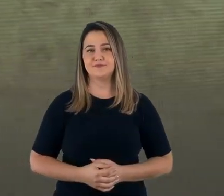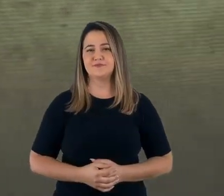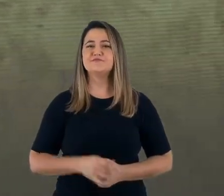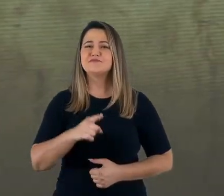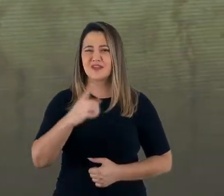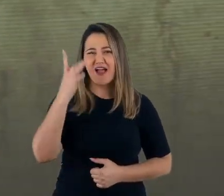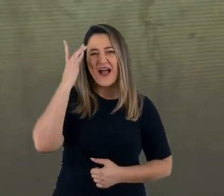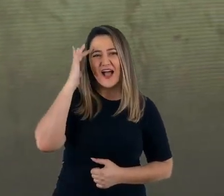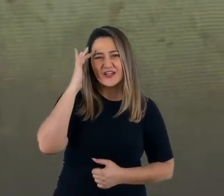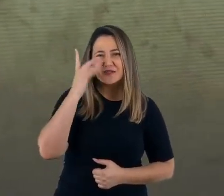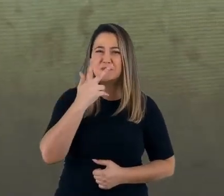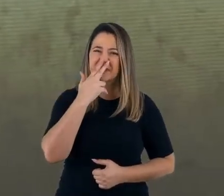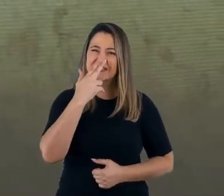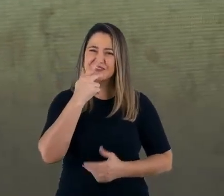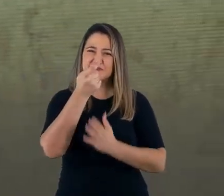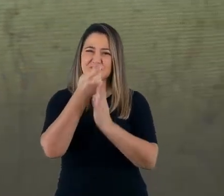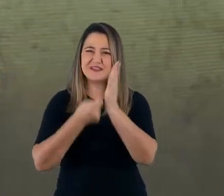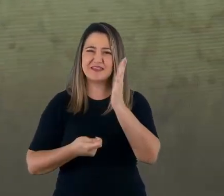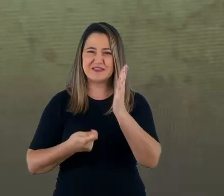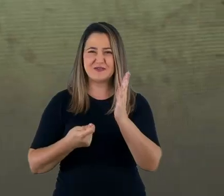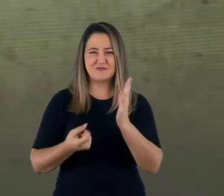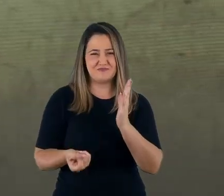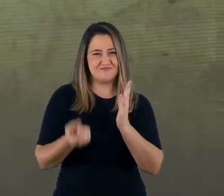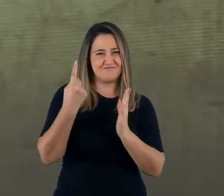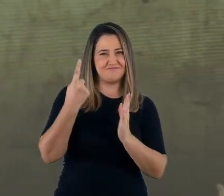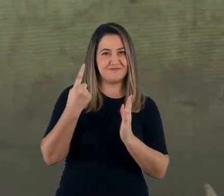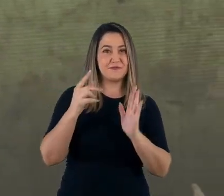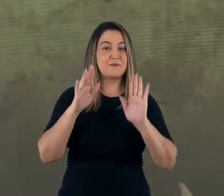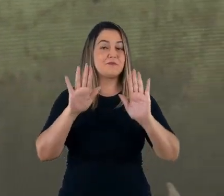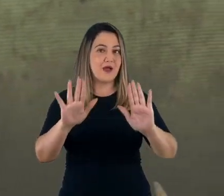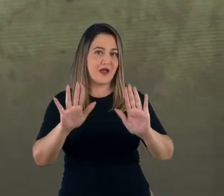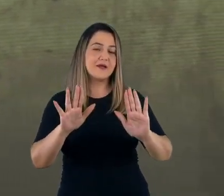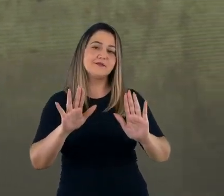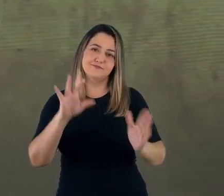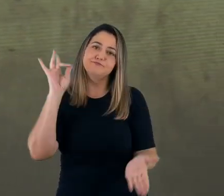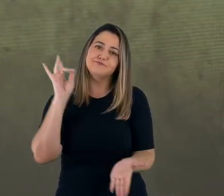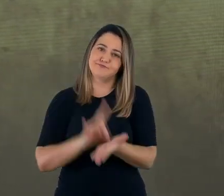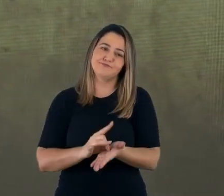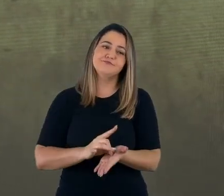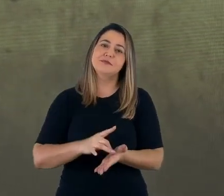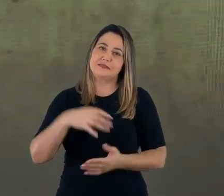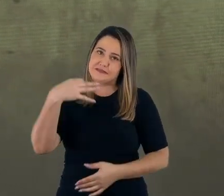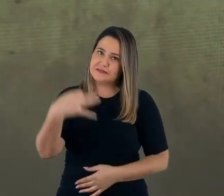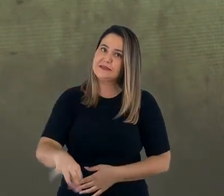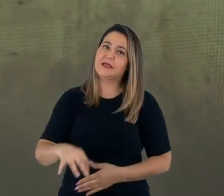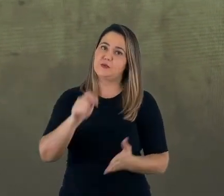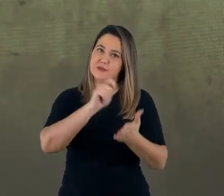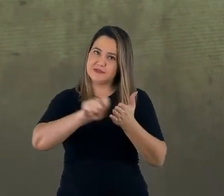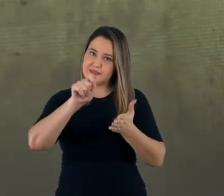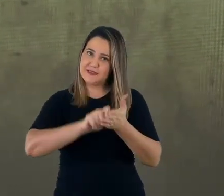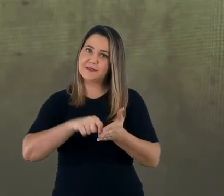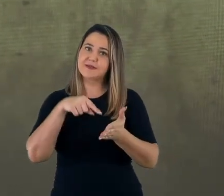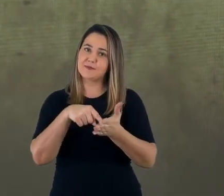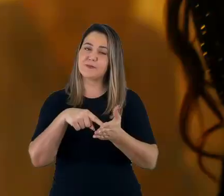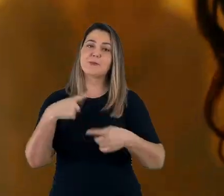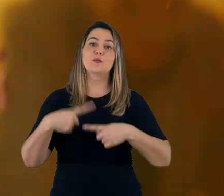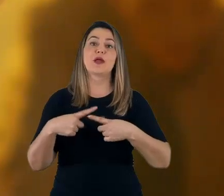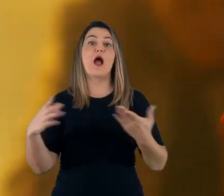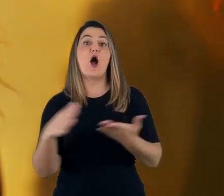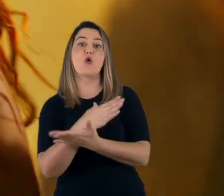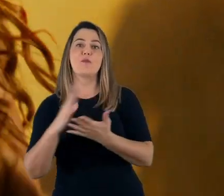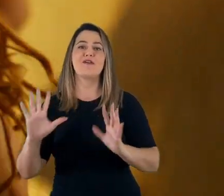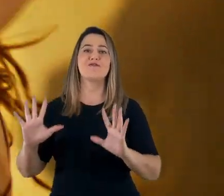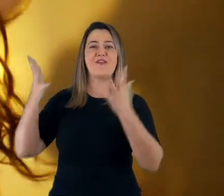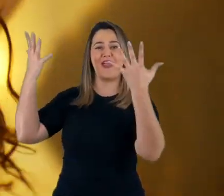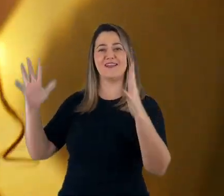bíblico um tanto dark, sombrio, saiba para o seu espanto que ele está correto naquilo que escreveu.